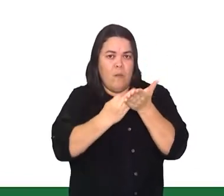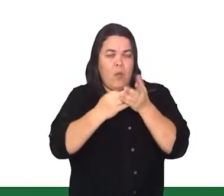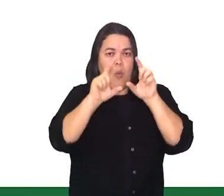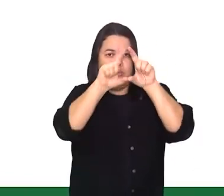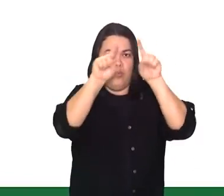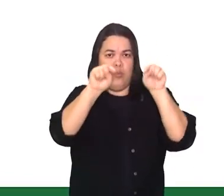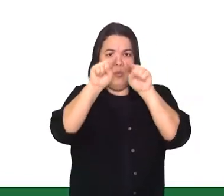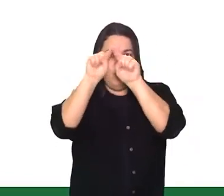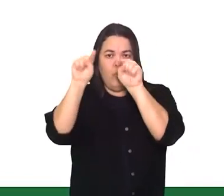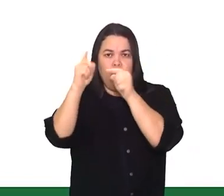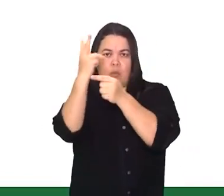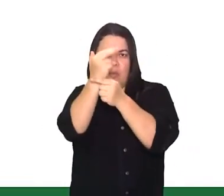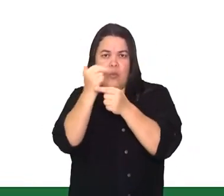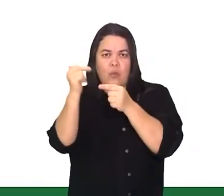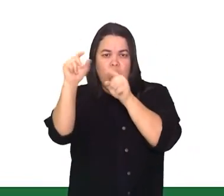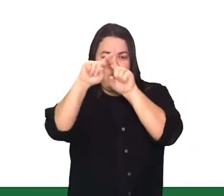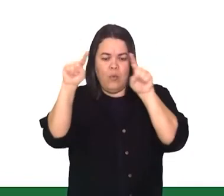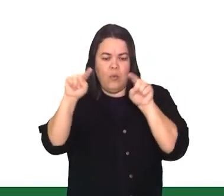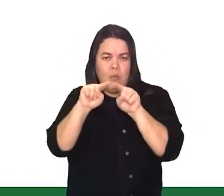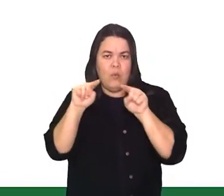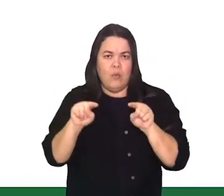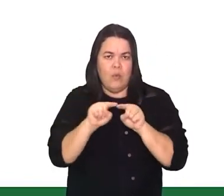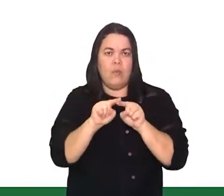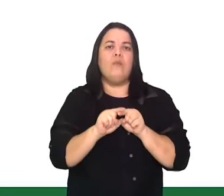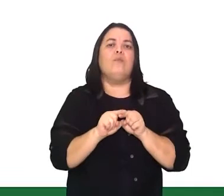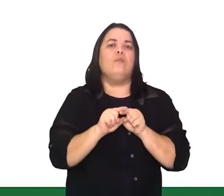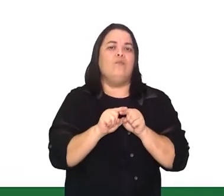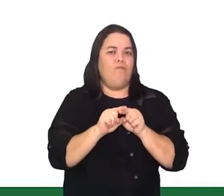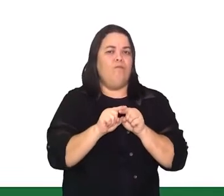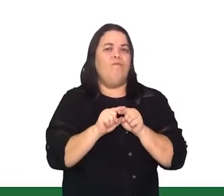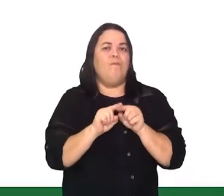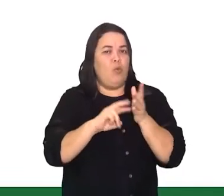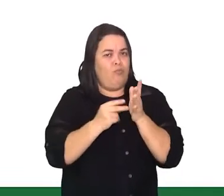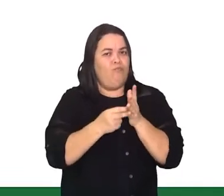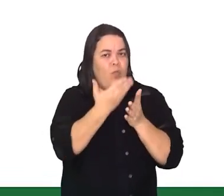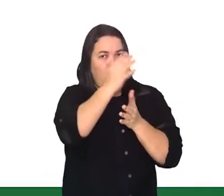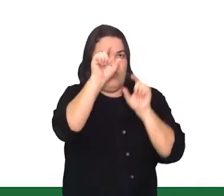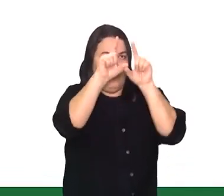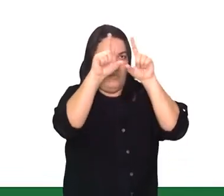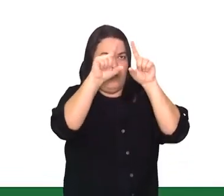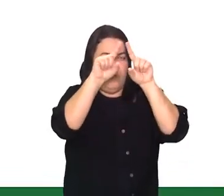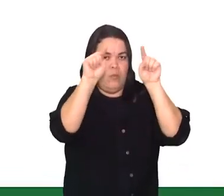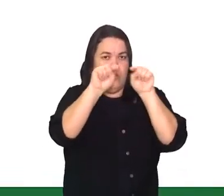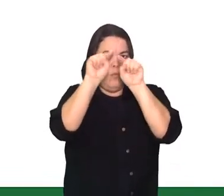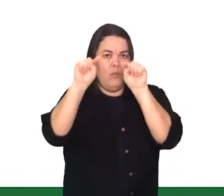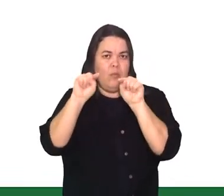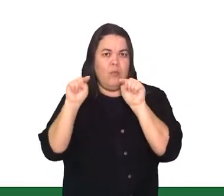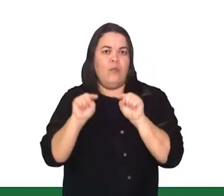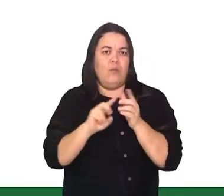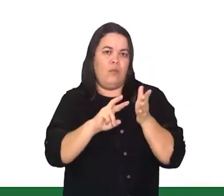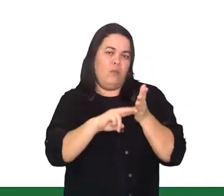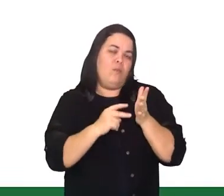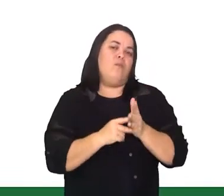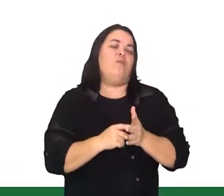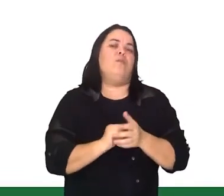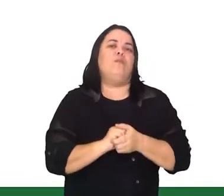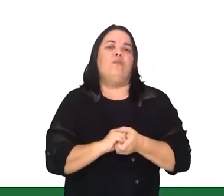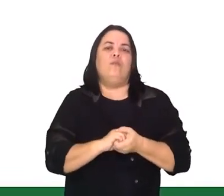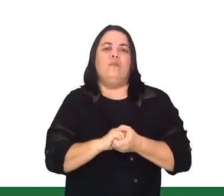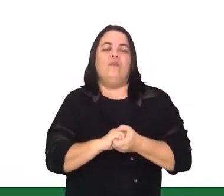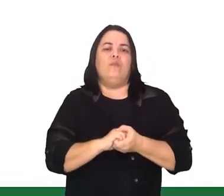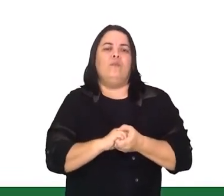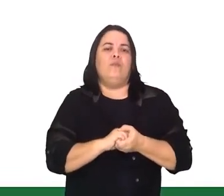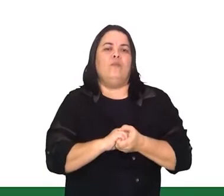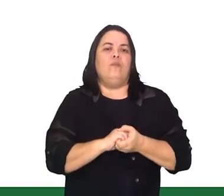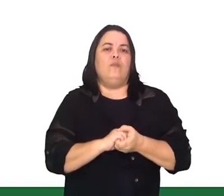que era um feriado, e as pessoas na tirinha estavam pedindo para ele fazer uma tira. Então, tira aí, significando tirinha,